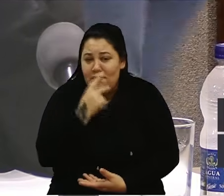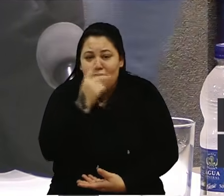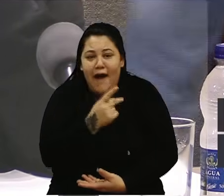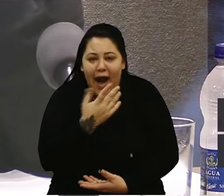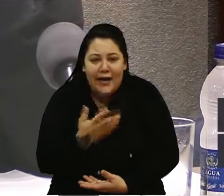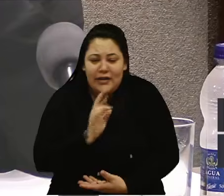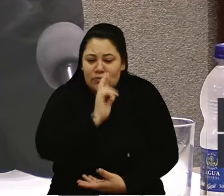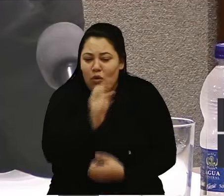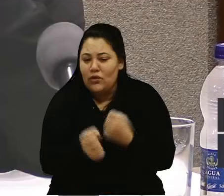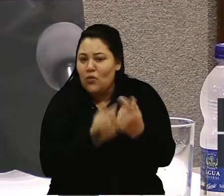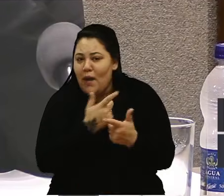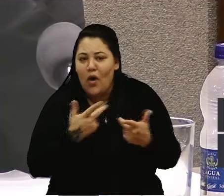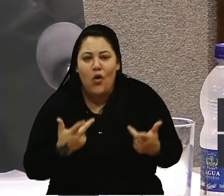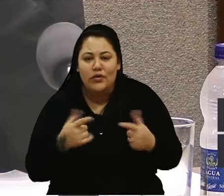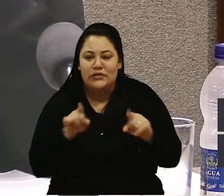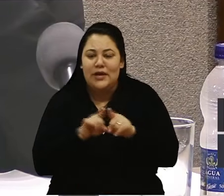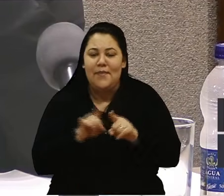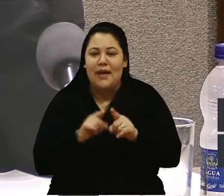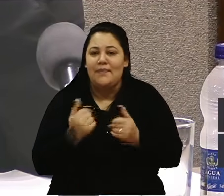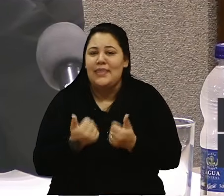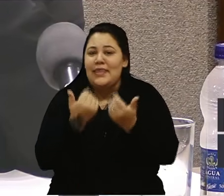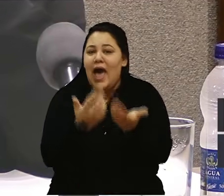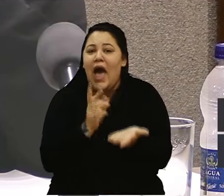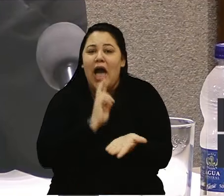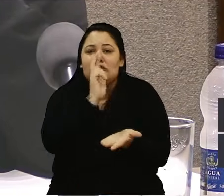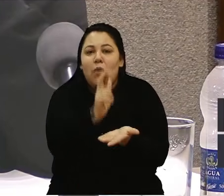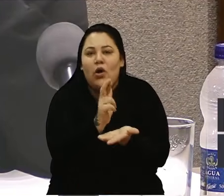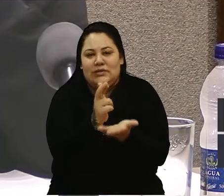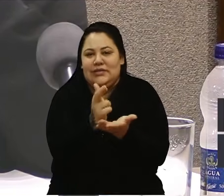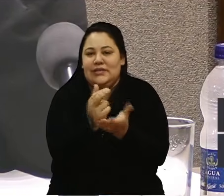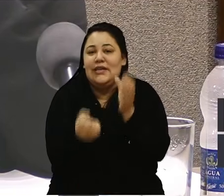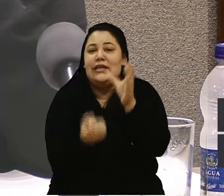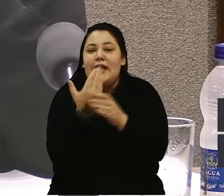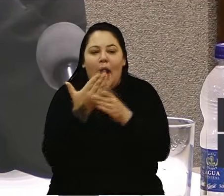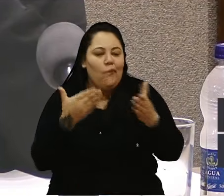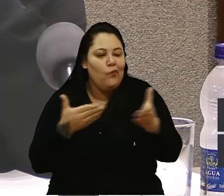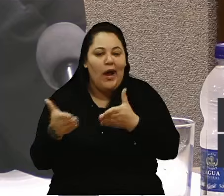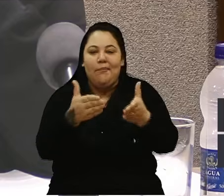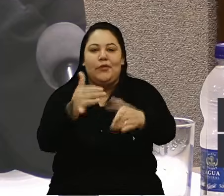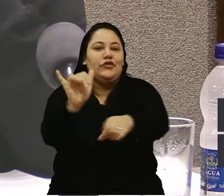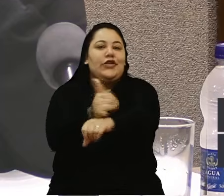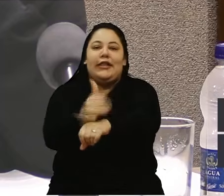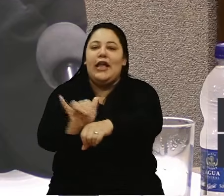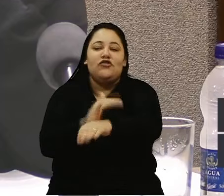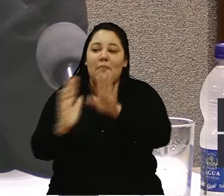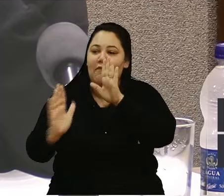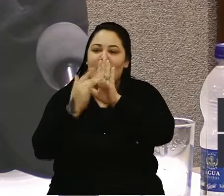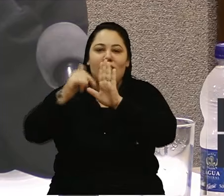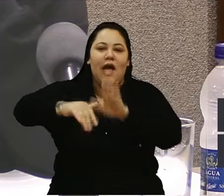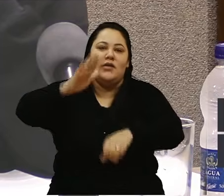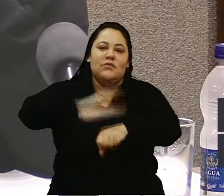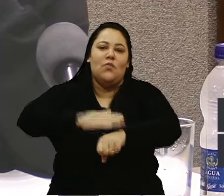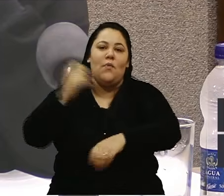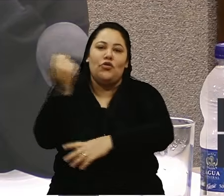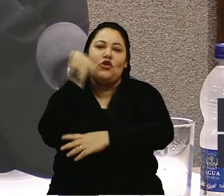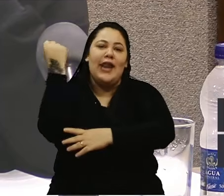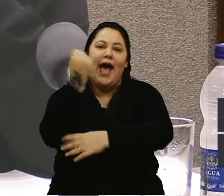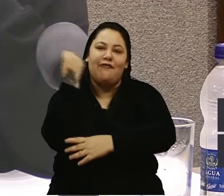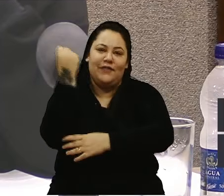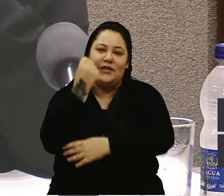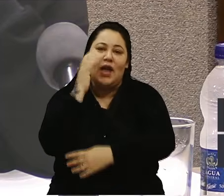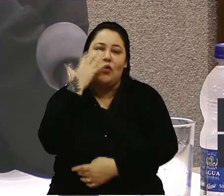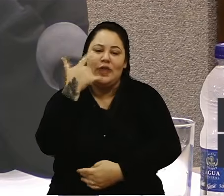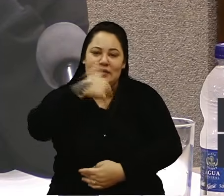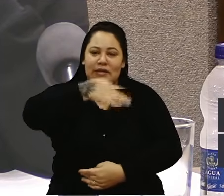equipe, no sentido de dar um caminho para enfrentamento desse momento grave que nós estamos vivendo.